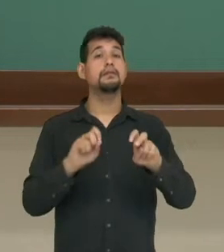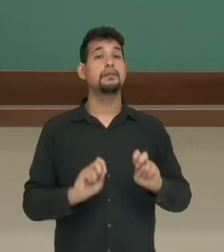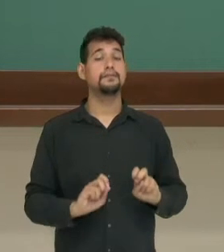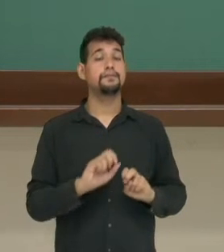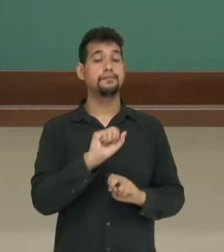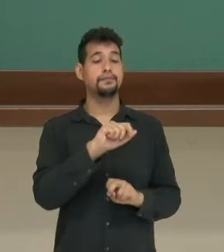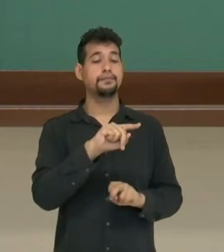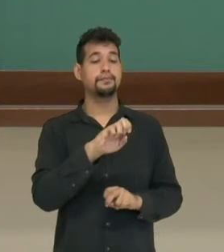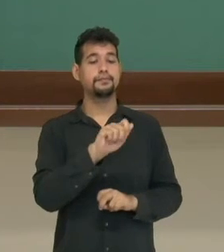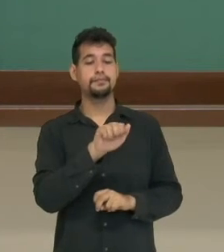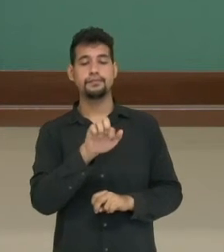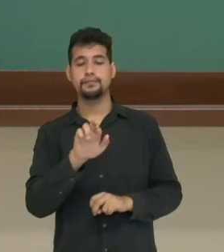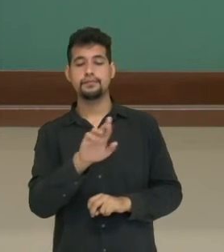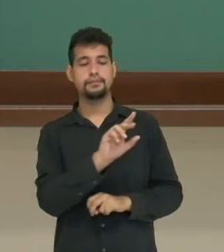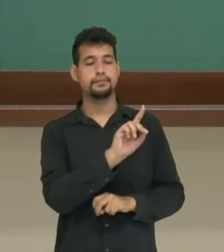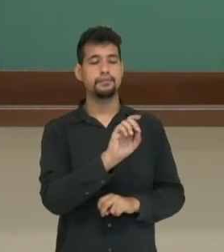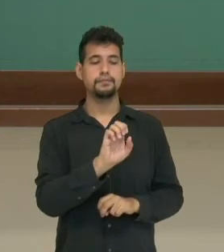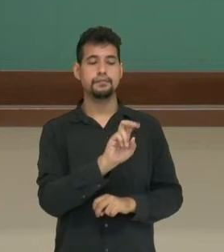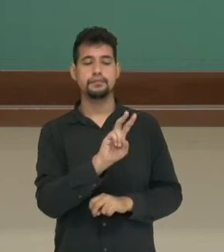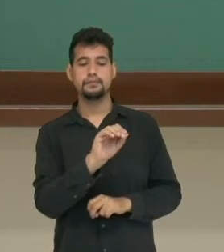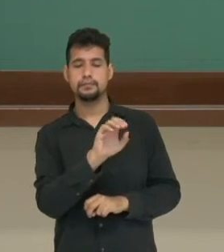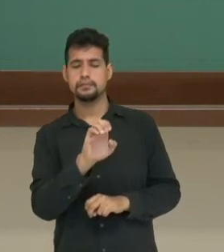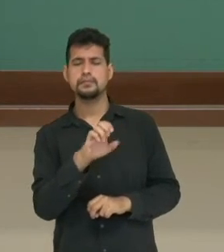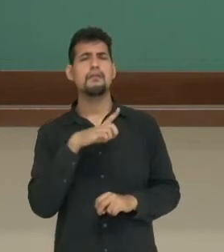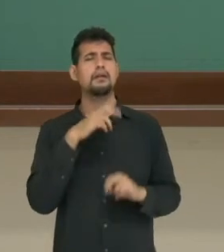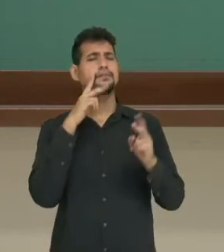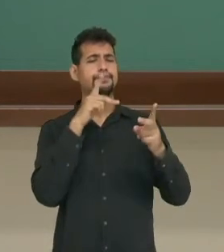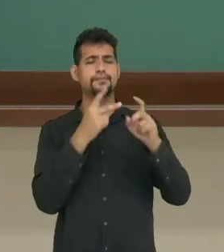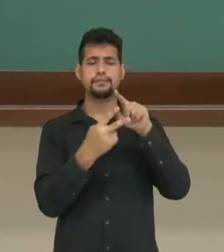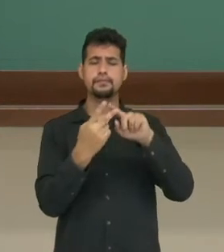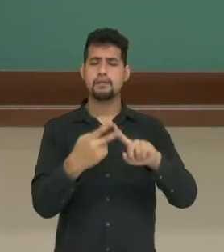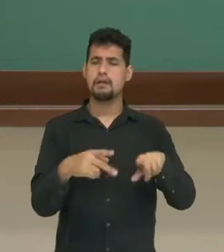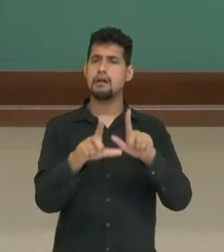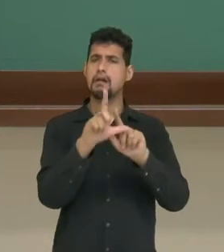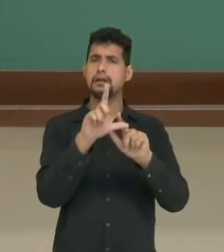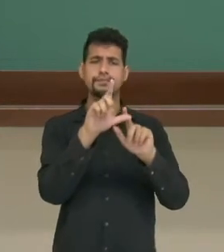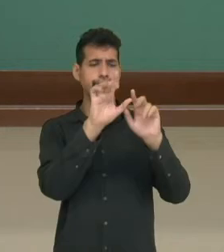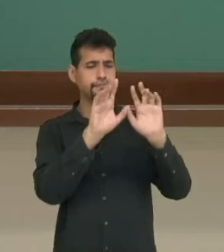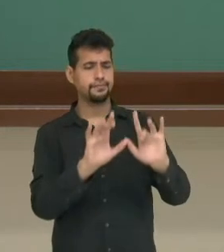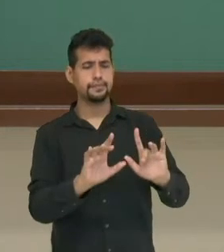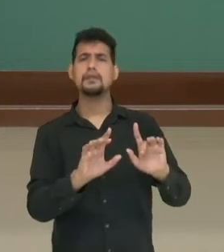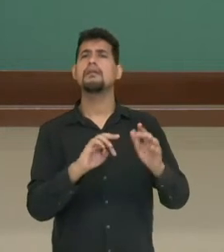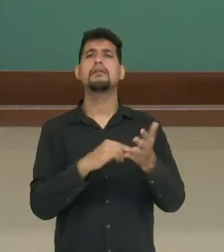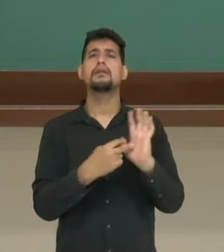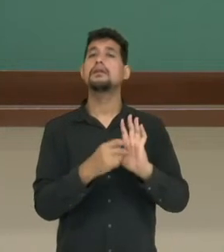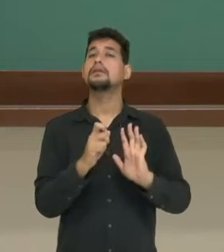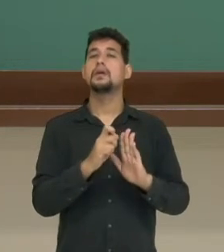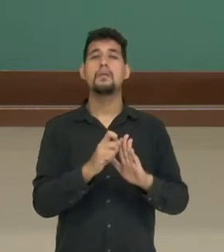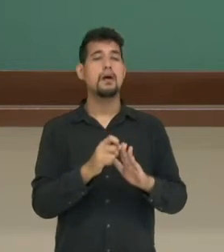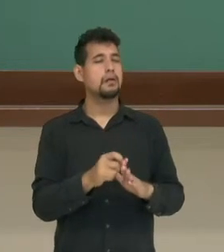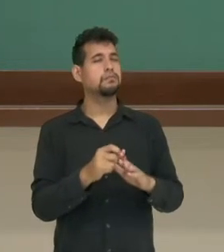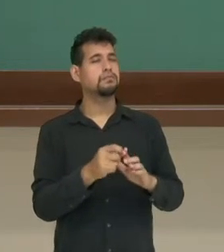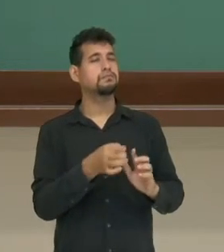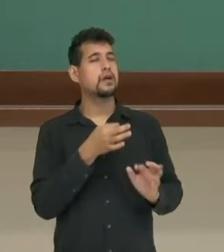de Você. Você vai perceber que essas duas letras, elas vão mostrar uma crítica velada, uma